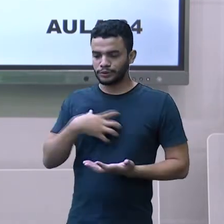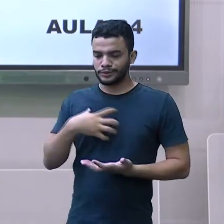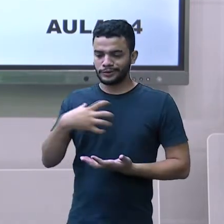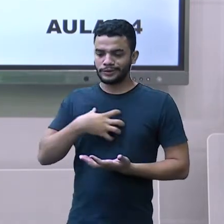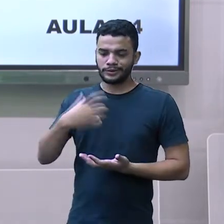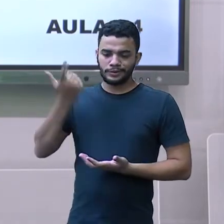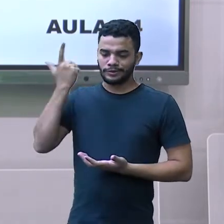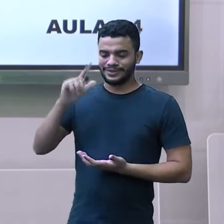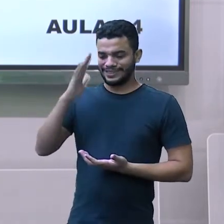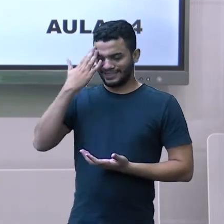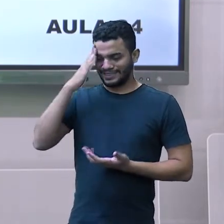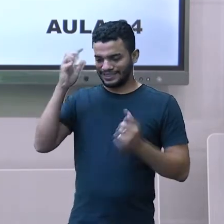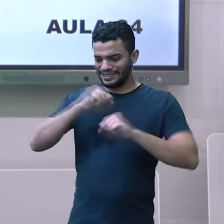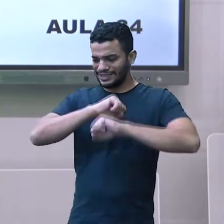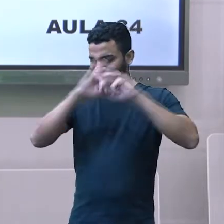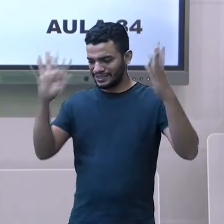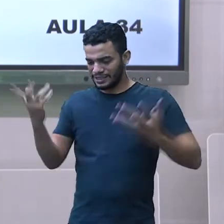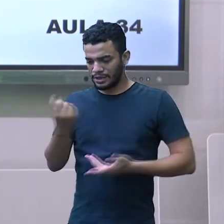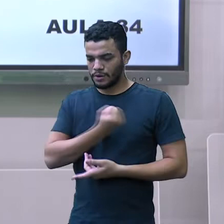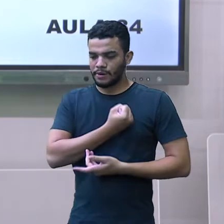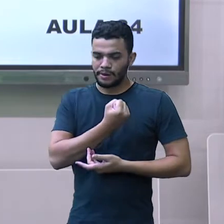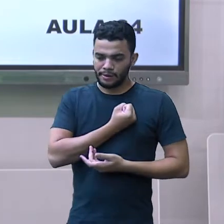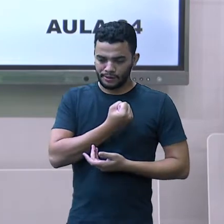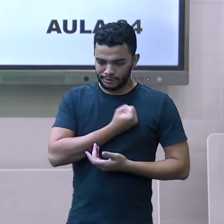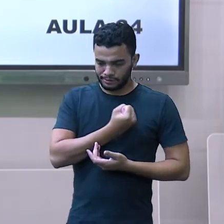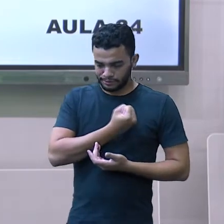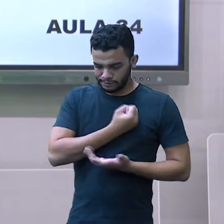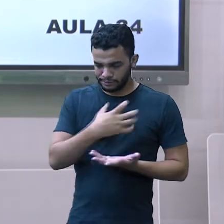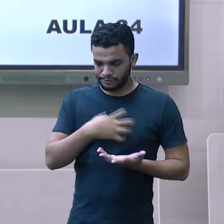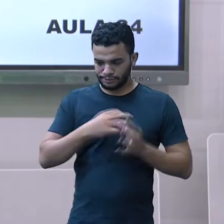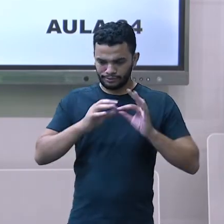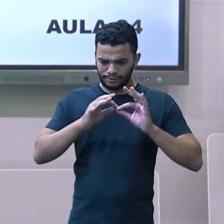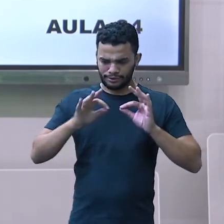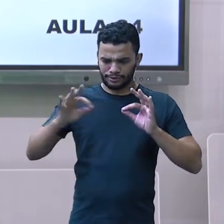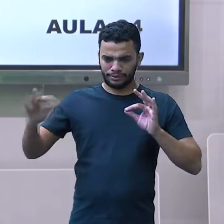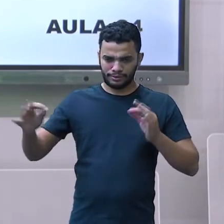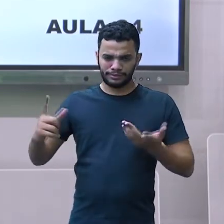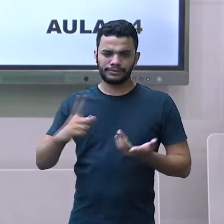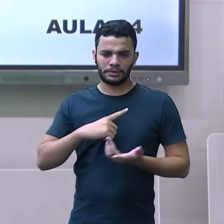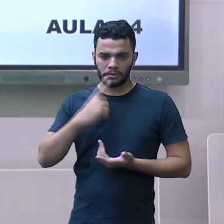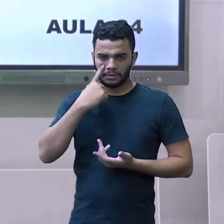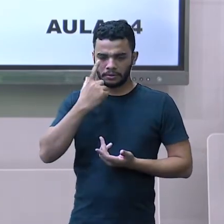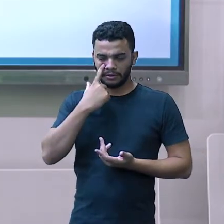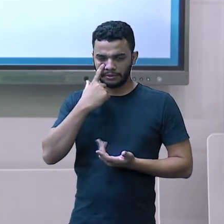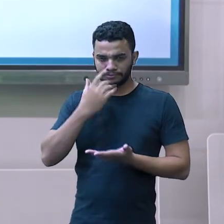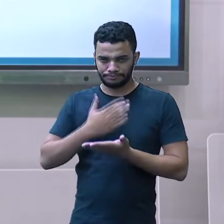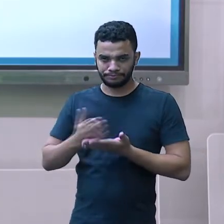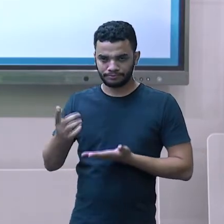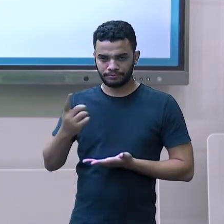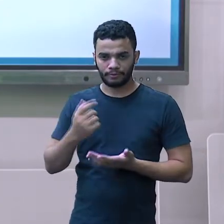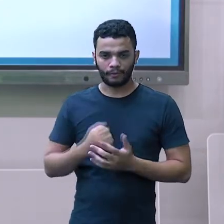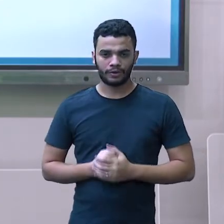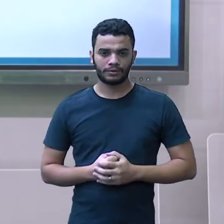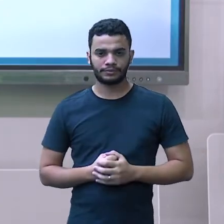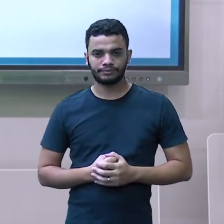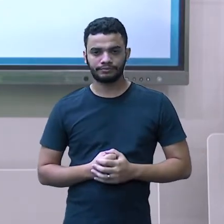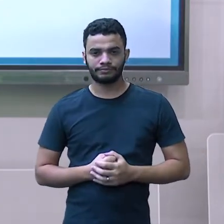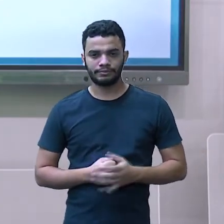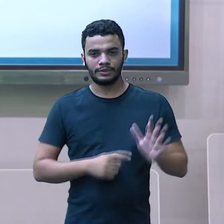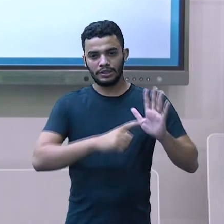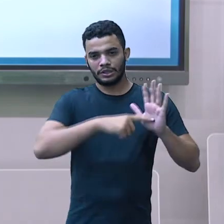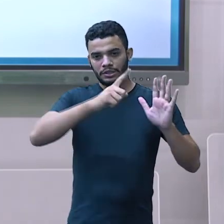leitura de números grandes, informações extensas. Vamos começar? Muito bem. Gráficos